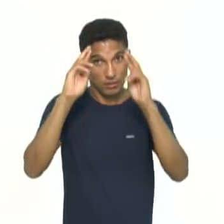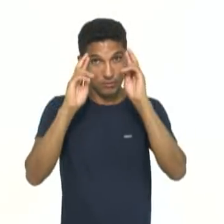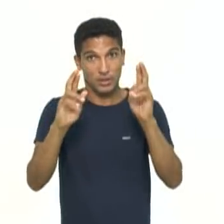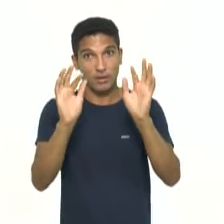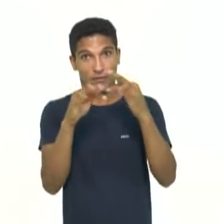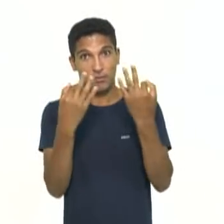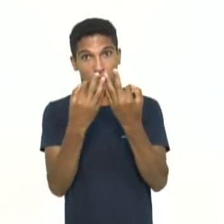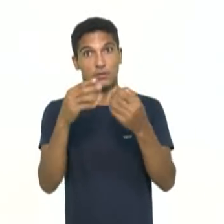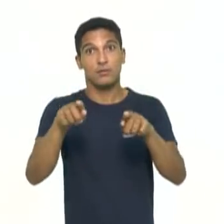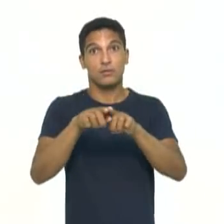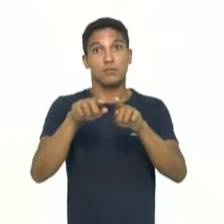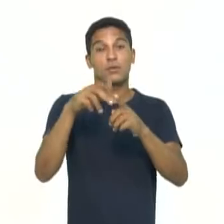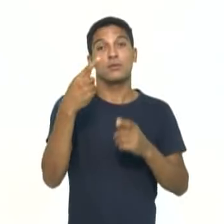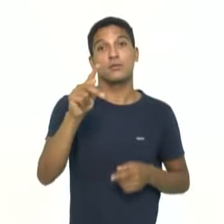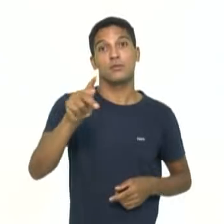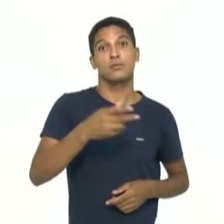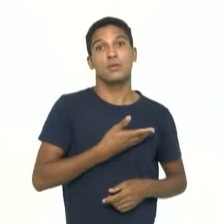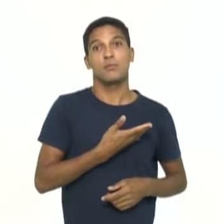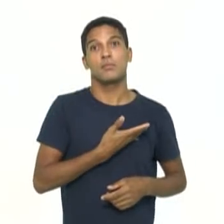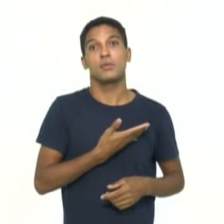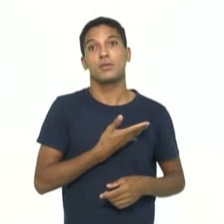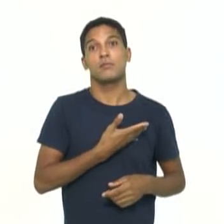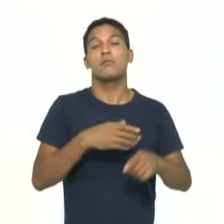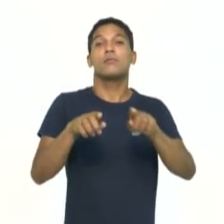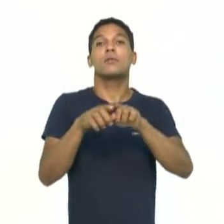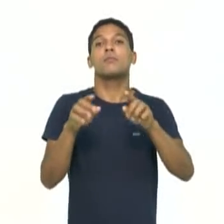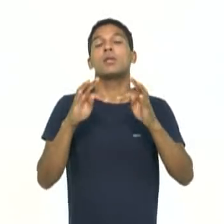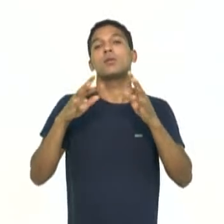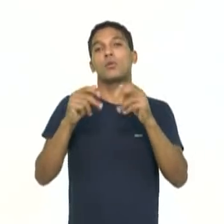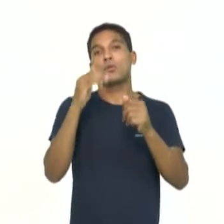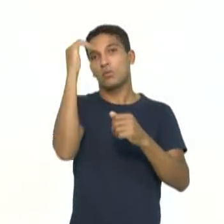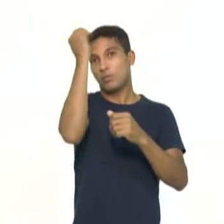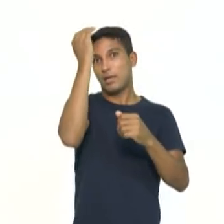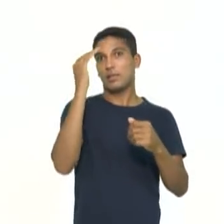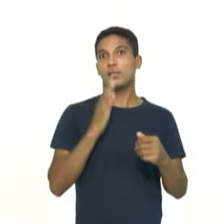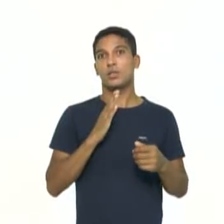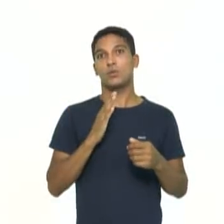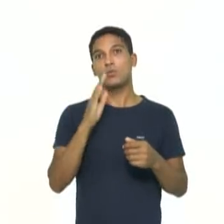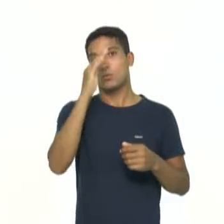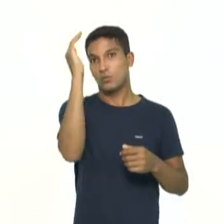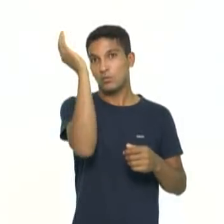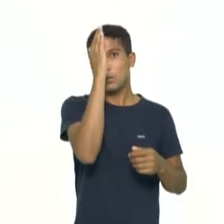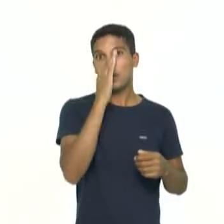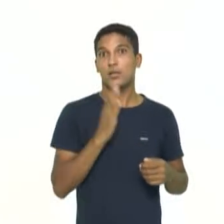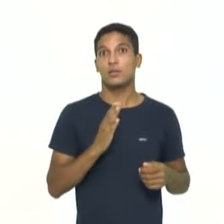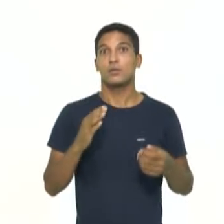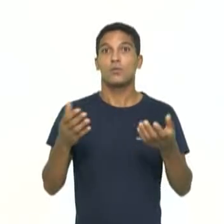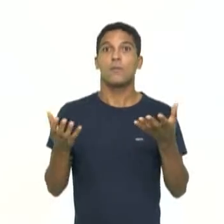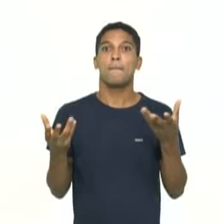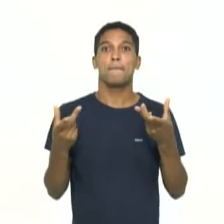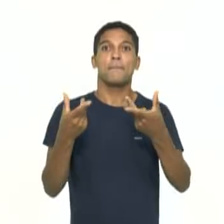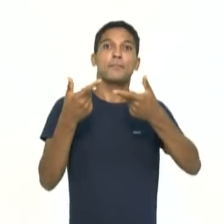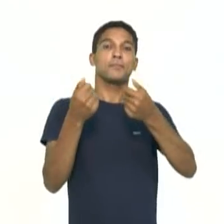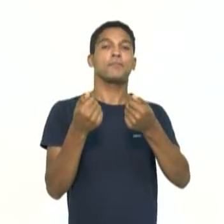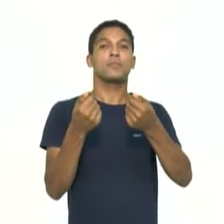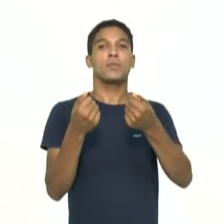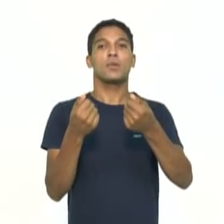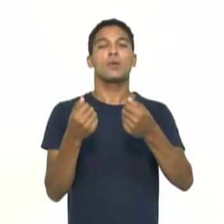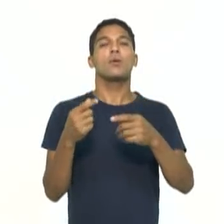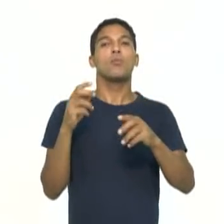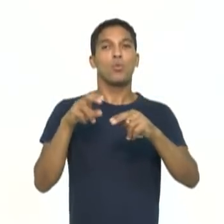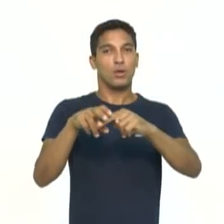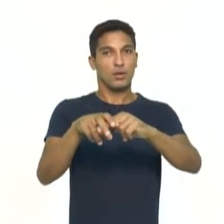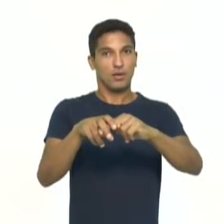esse nosso Brasil maravilhoso, né? Os tropeiros, a nossa nação, nosso Brasil foi construído e aos pouquinhos,